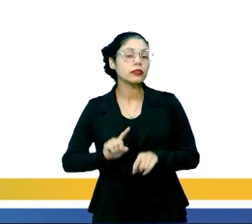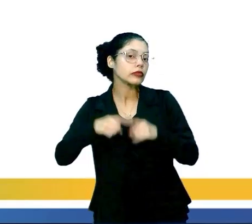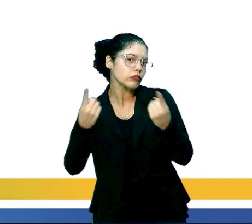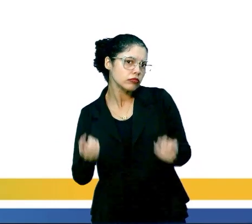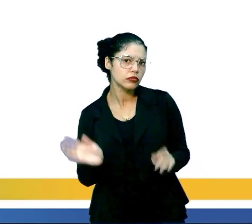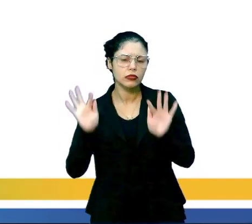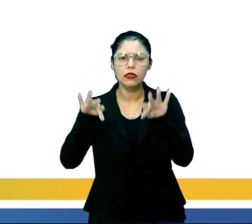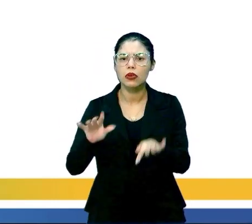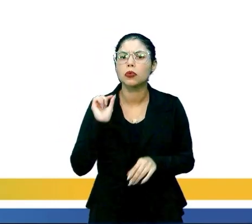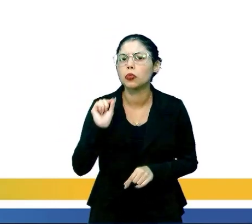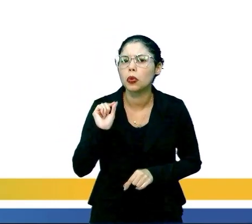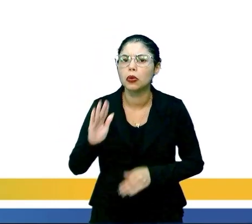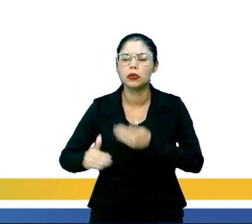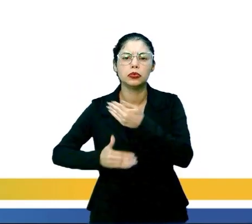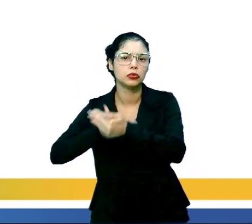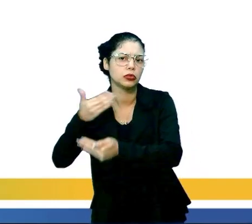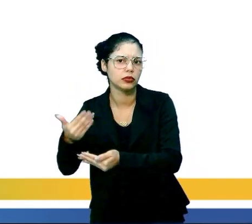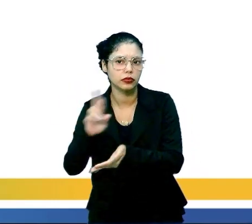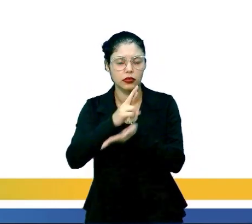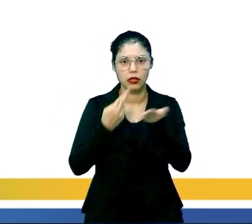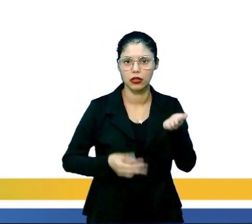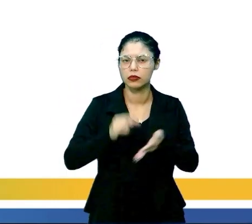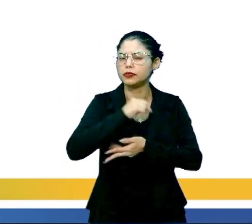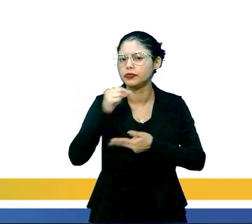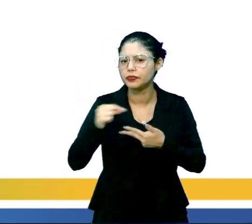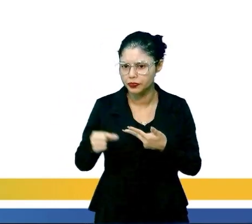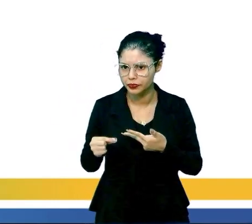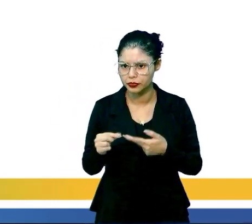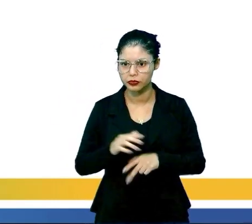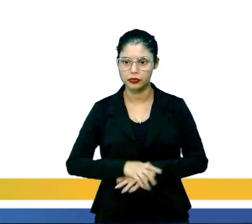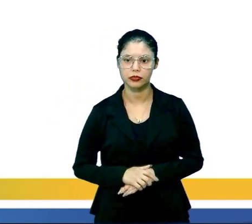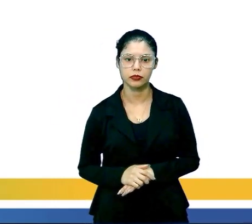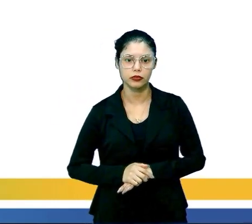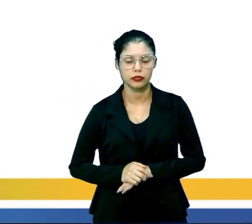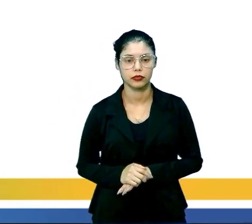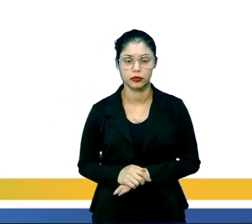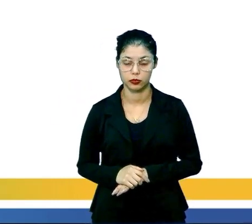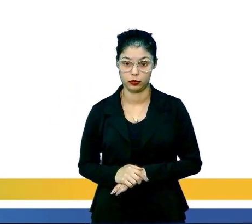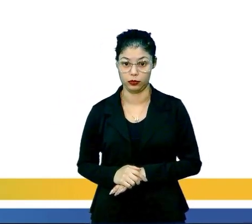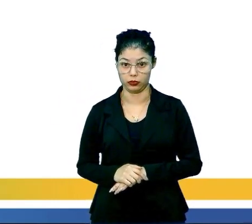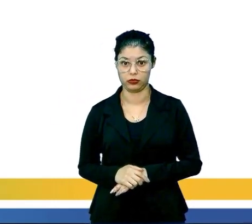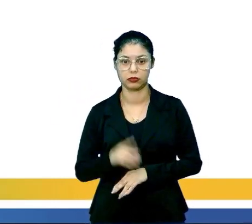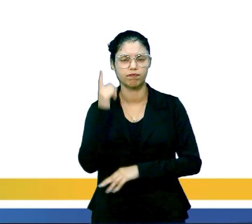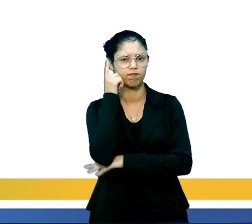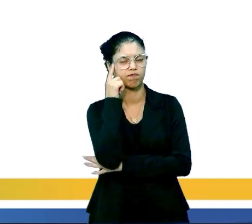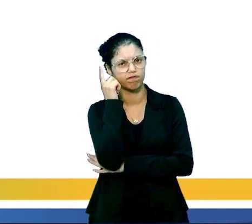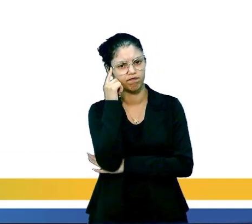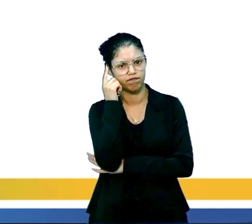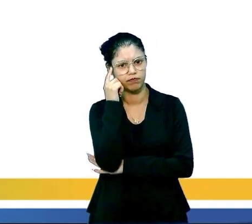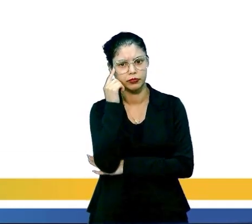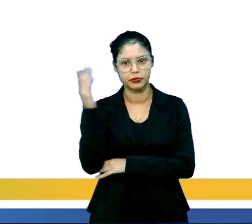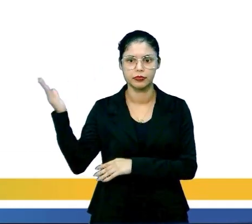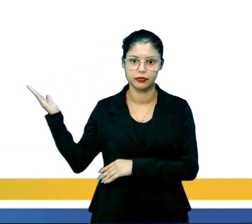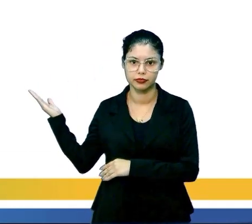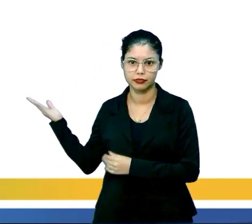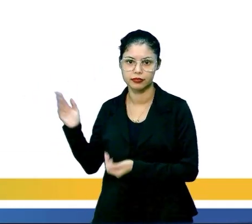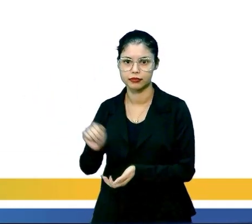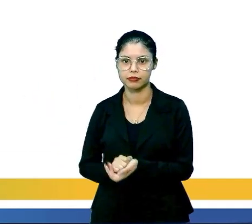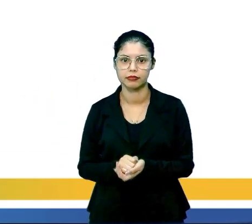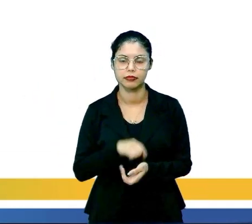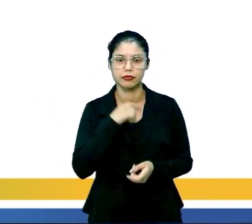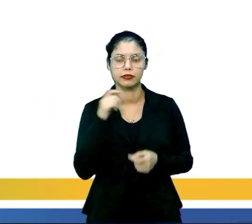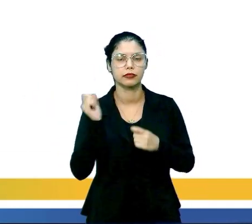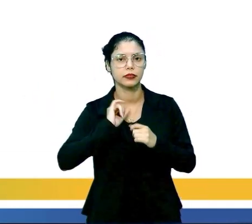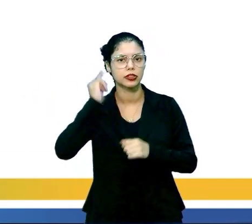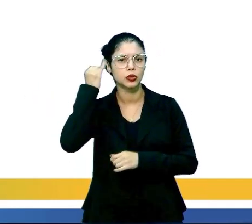Mas, afinal, o que é desenvolvimento na redação do Enem? E aí você fica lá, igual esses rapazes aí, cheio